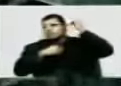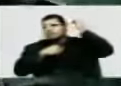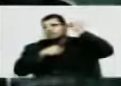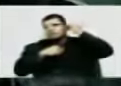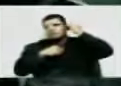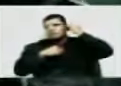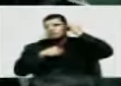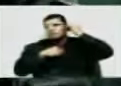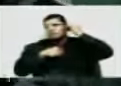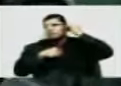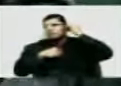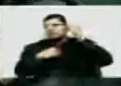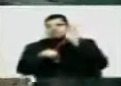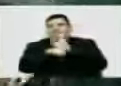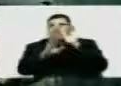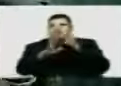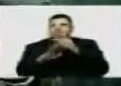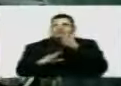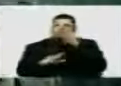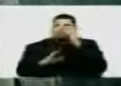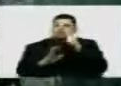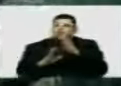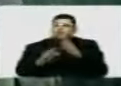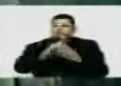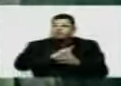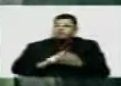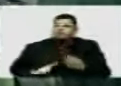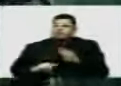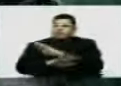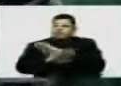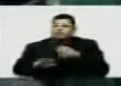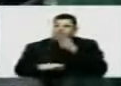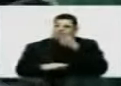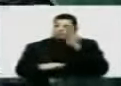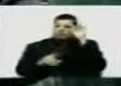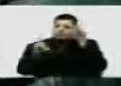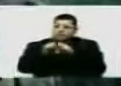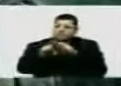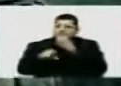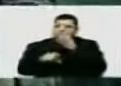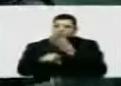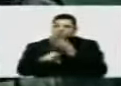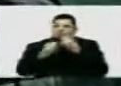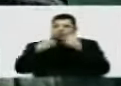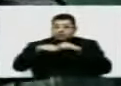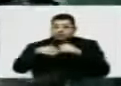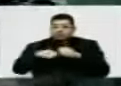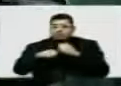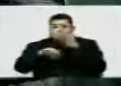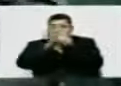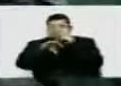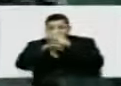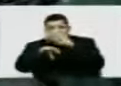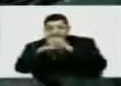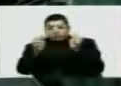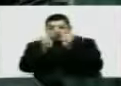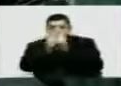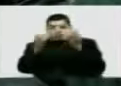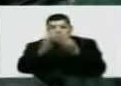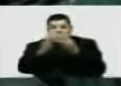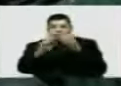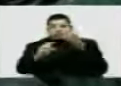Amazonas repudia, outros estados do Nordeste, já vi posicionamentos de governadores do Nordeste reclamando também. Então, nós precisamos estar preparados,